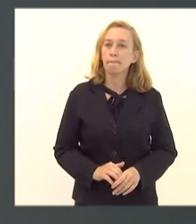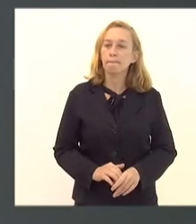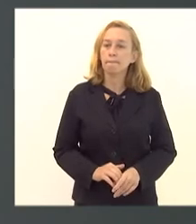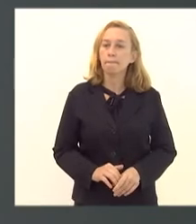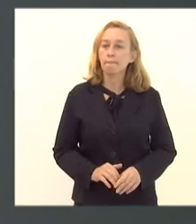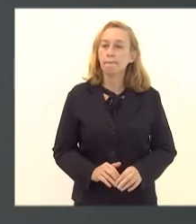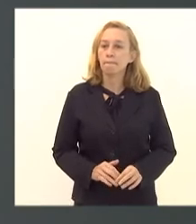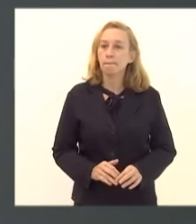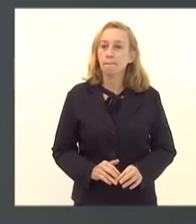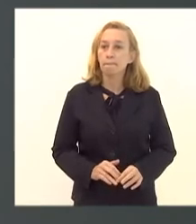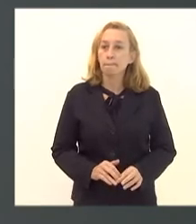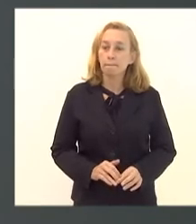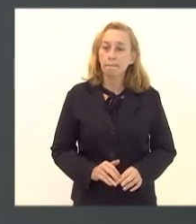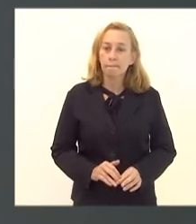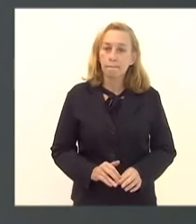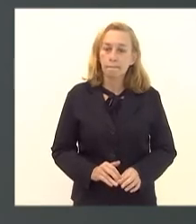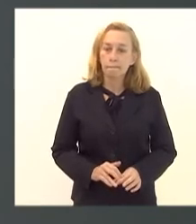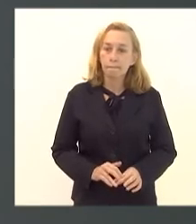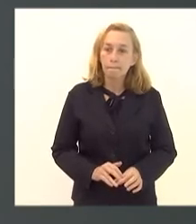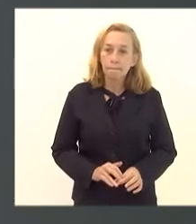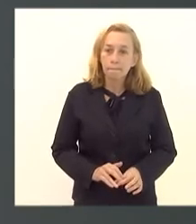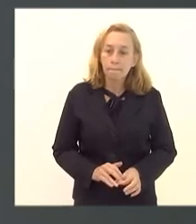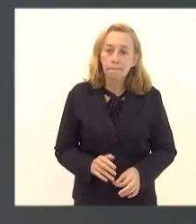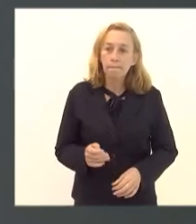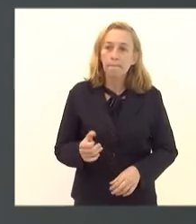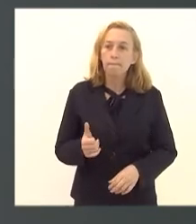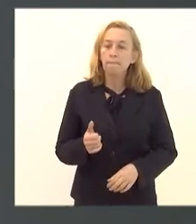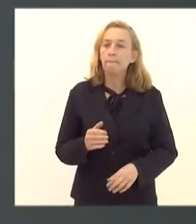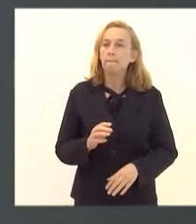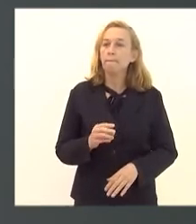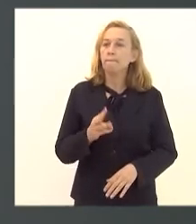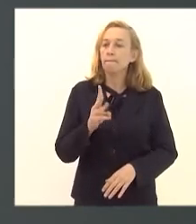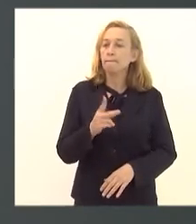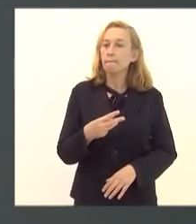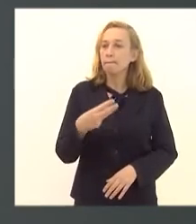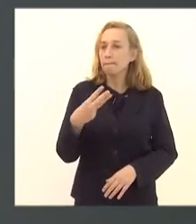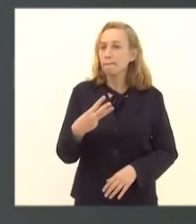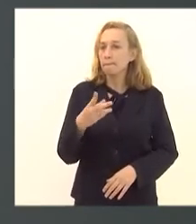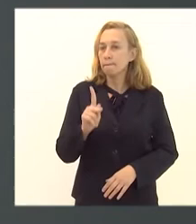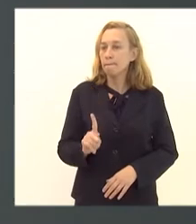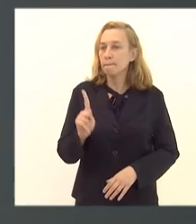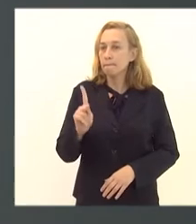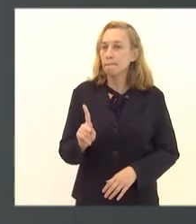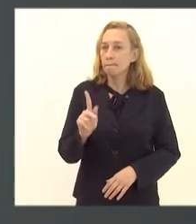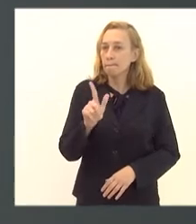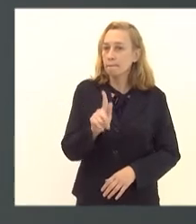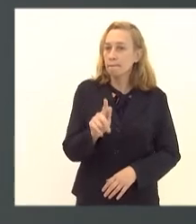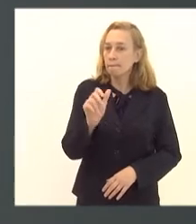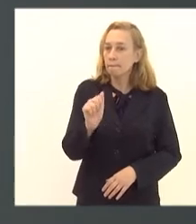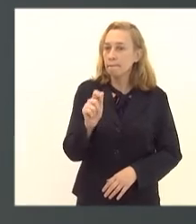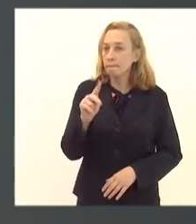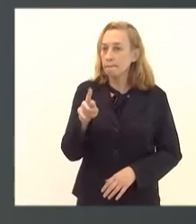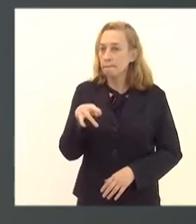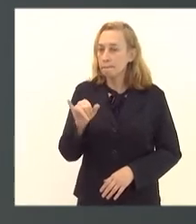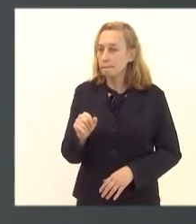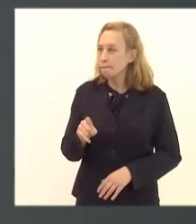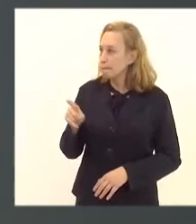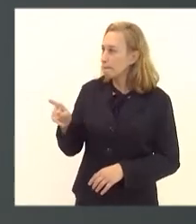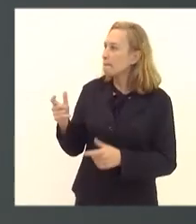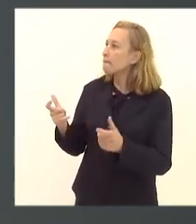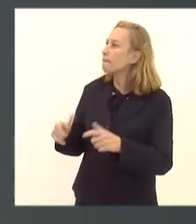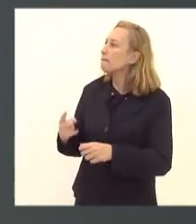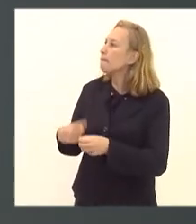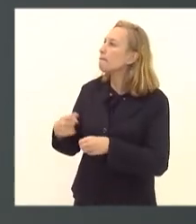E nesse caso a gente está falando, são um pouco mais de 3 quilômetros, né, de galeria. Você fiscaliza aí? Isso. Que bairro é esse